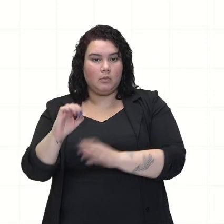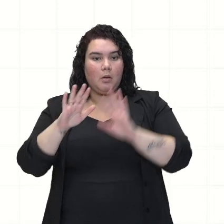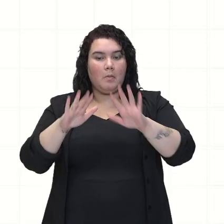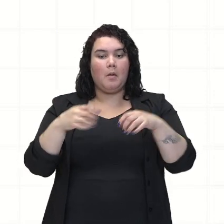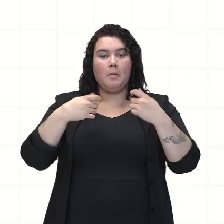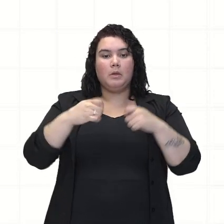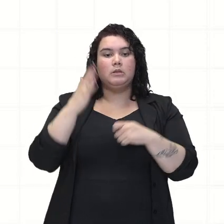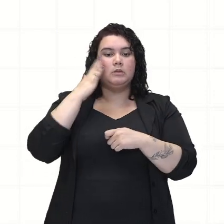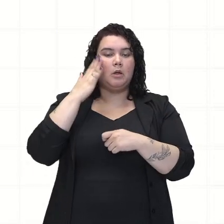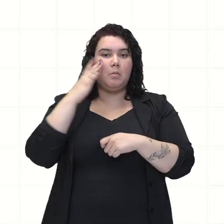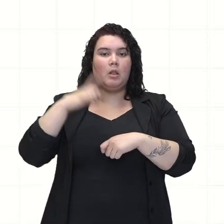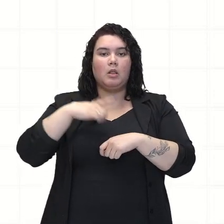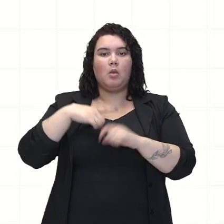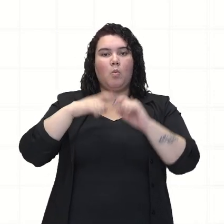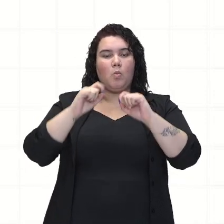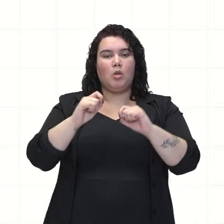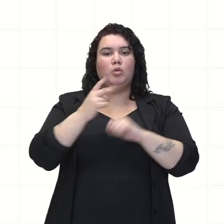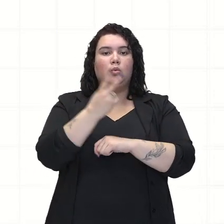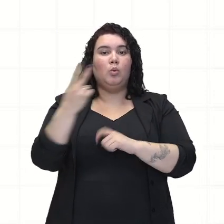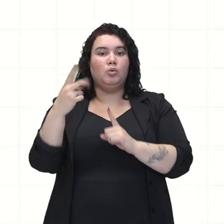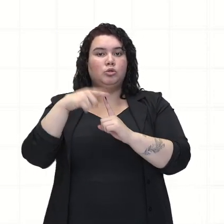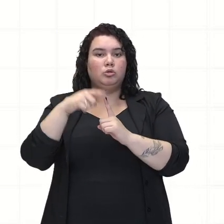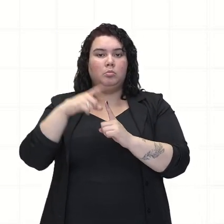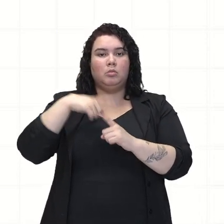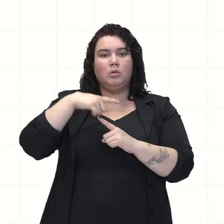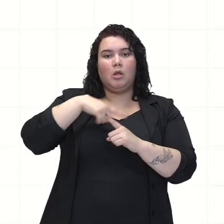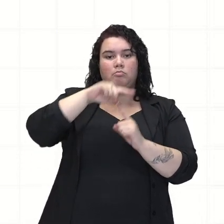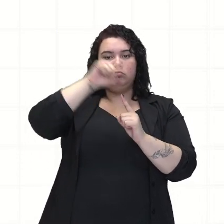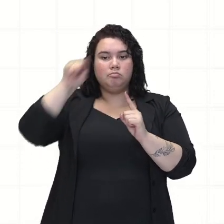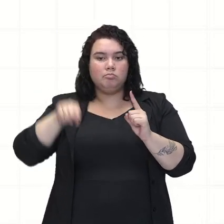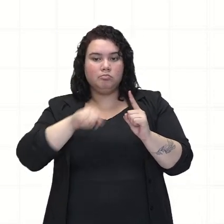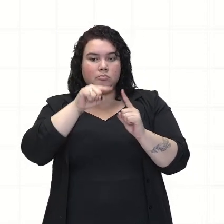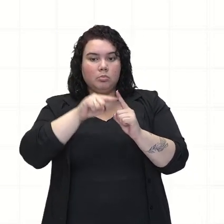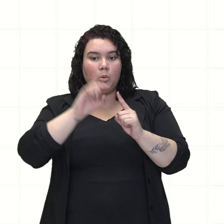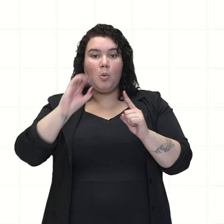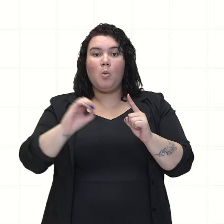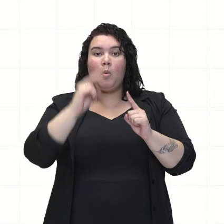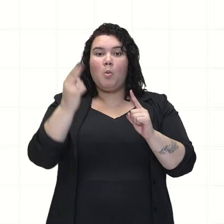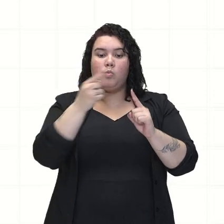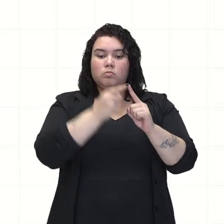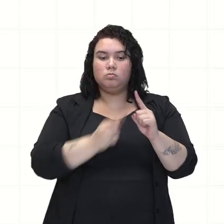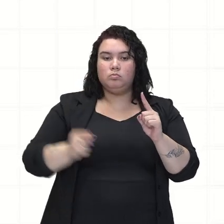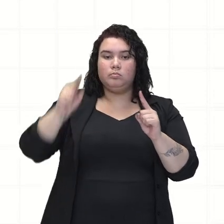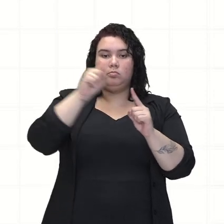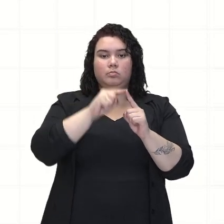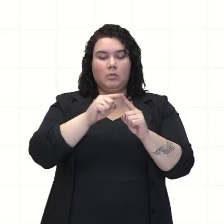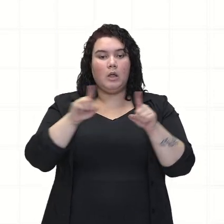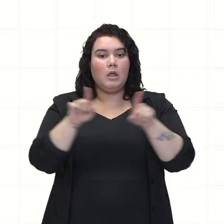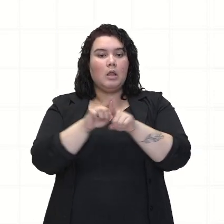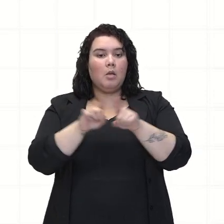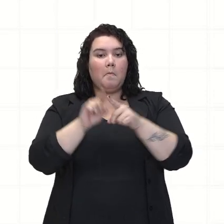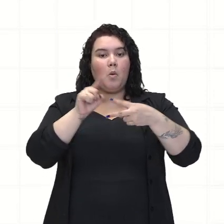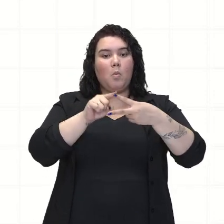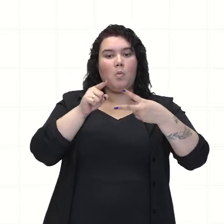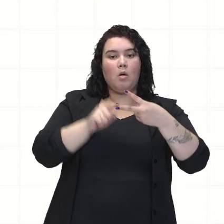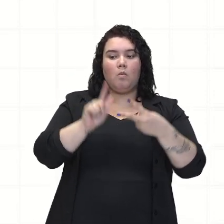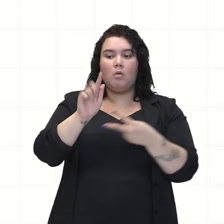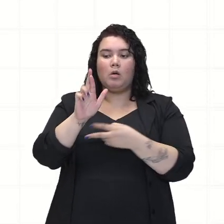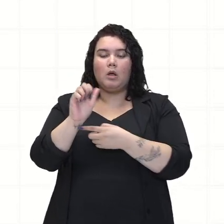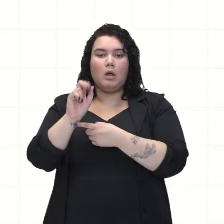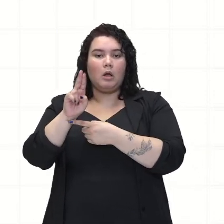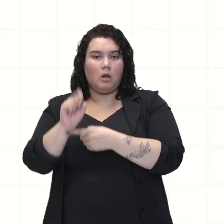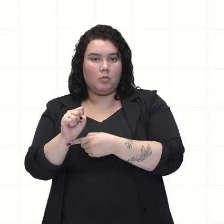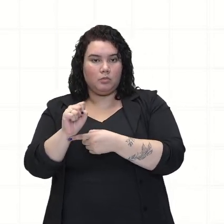giro, sentido, horário ou anti-horário, e a medida em graus do ângulo de rotação. E aí nós vamos